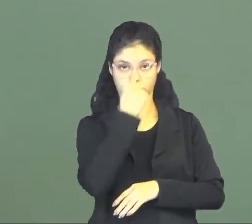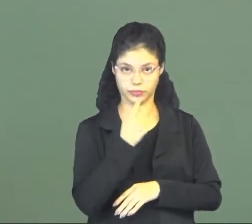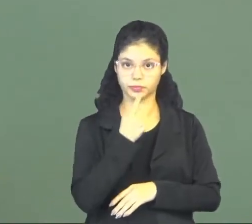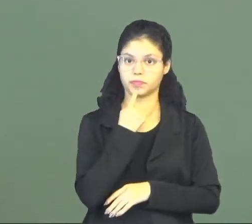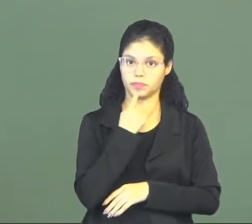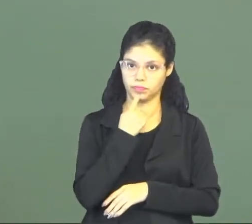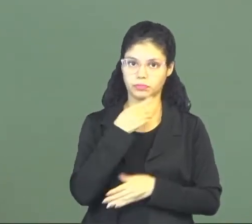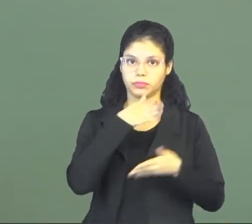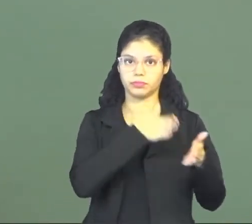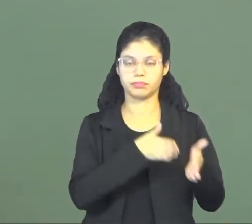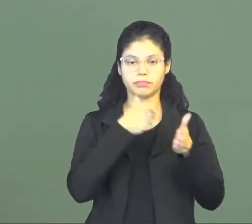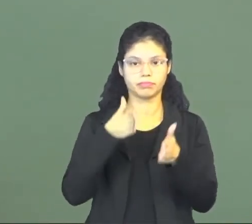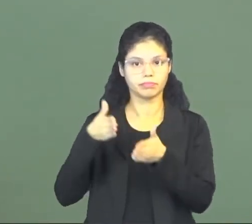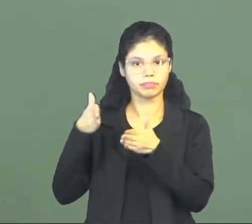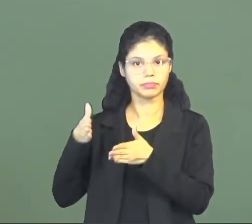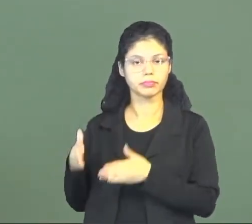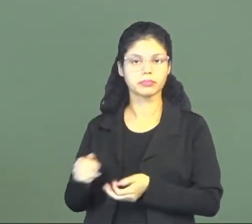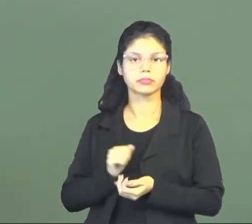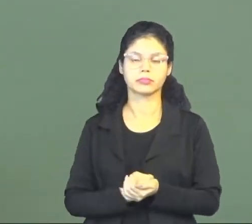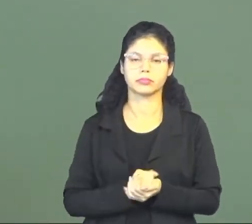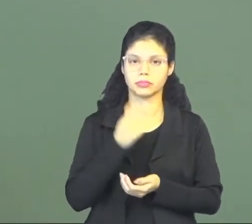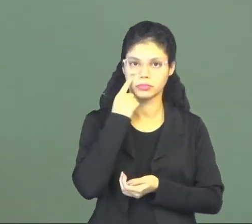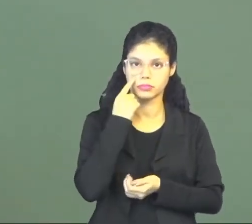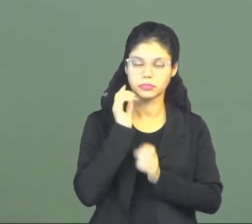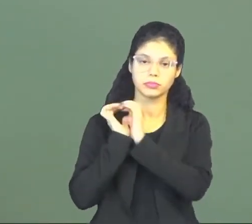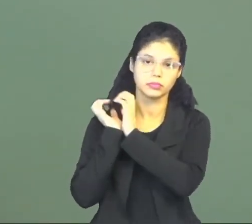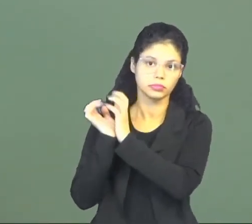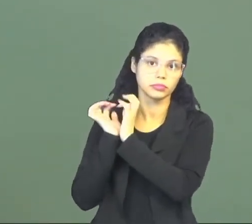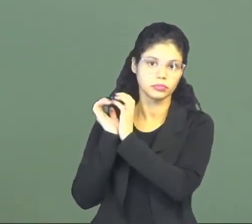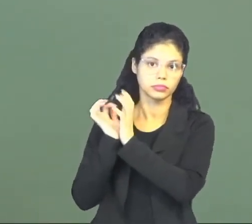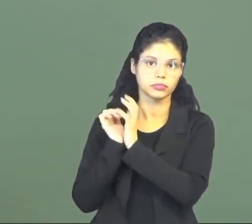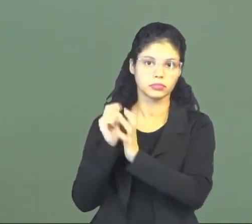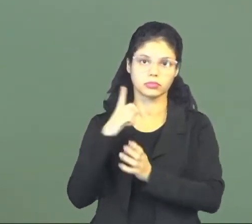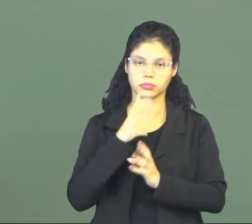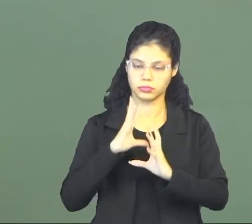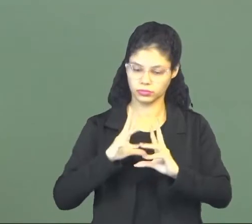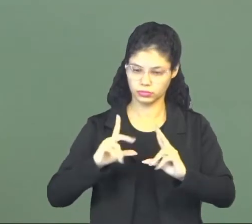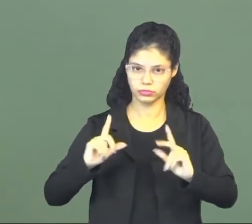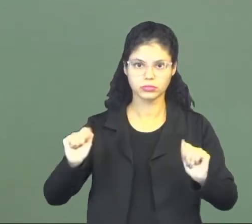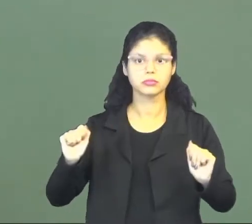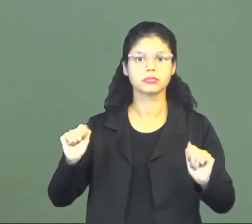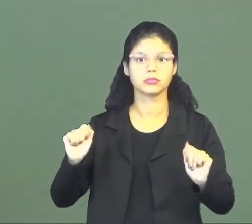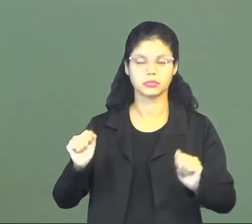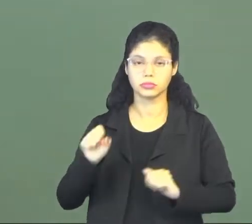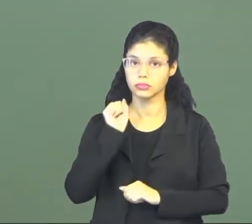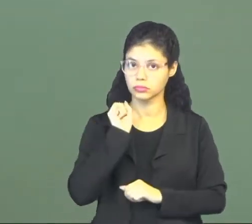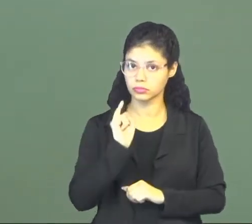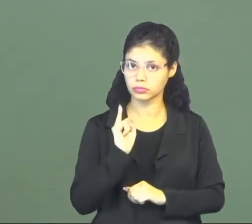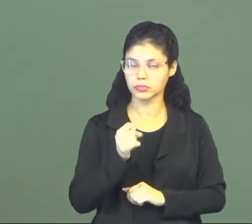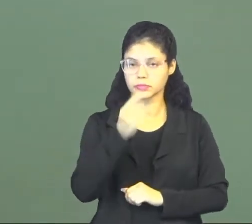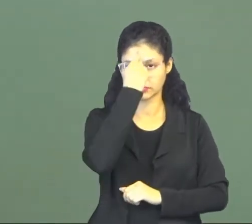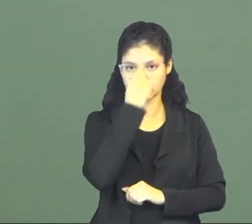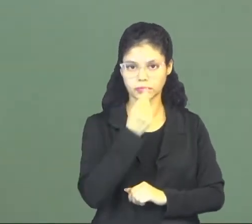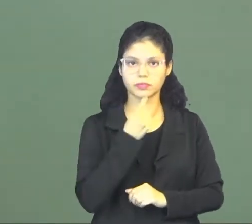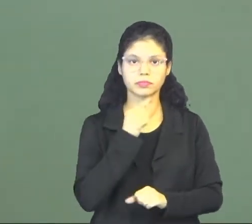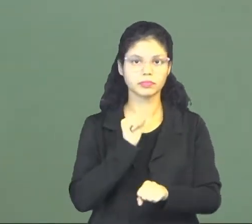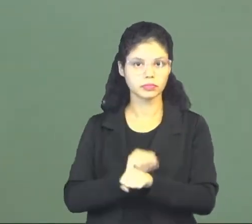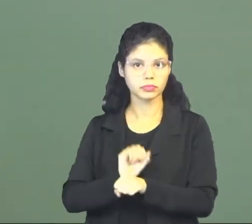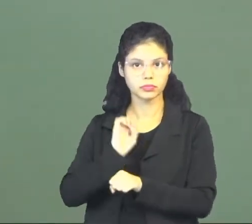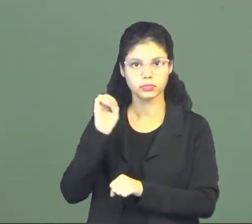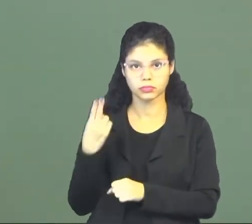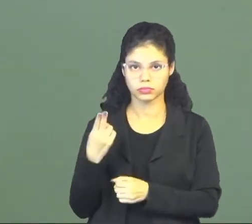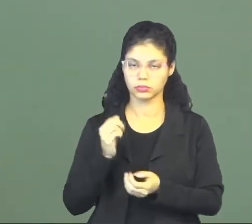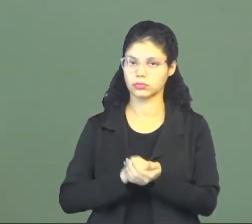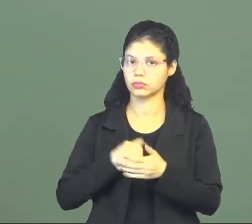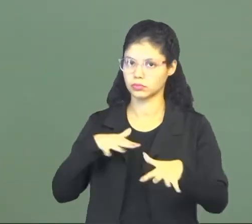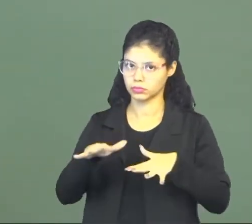ela passa pelos seus olhos e vai até o cérebro, onde ele decodifica aí se essa imagem ela está parada ou se ela